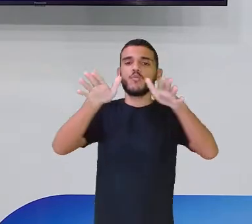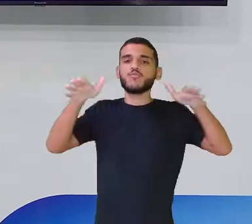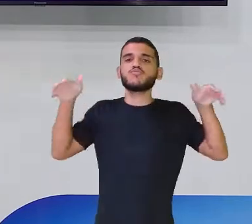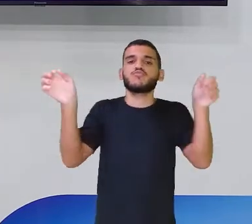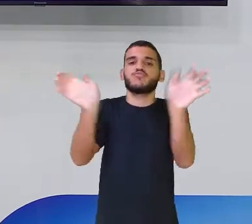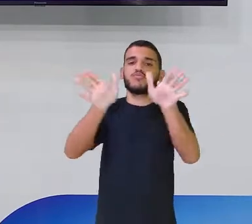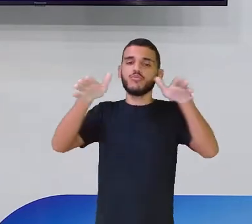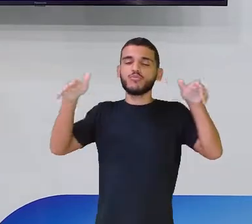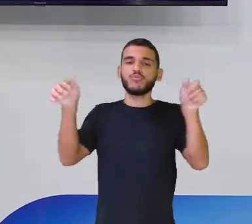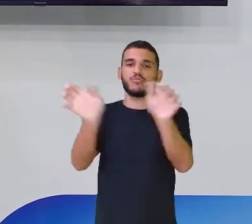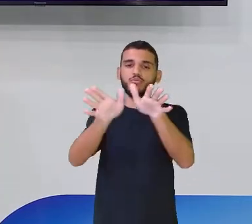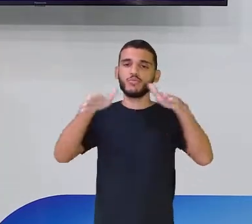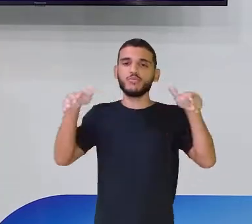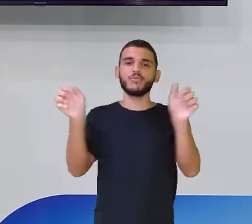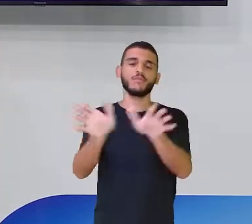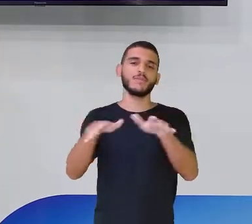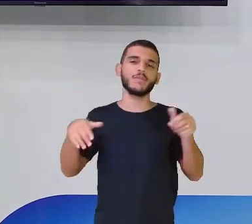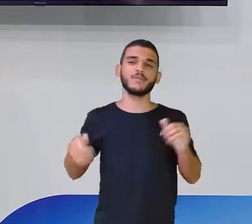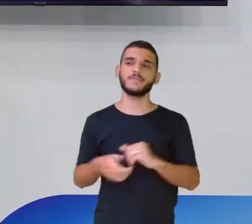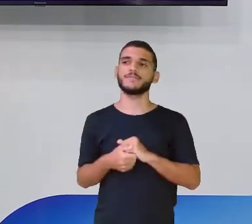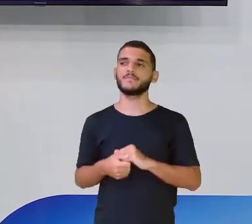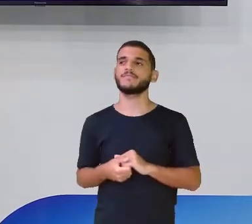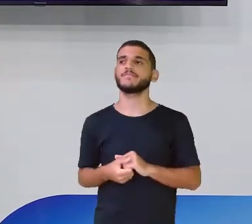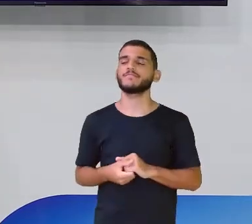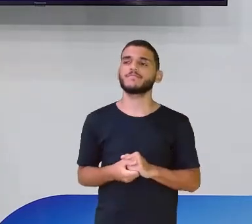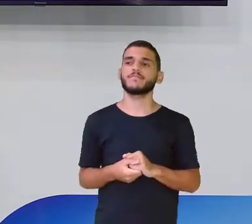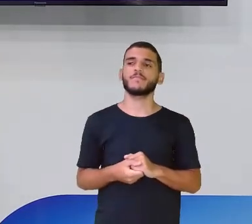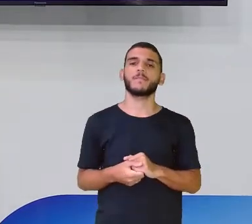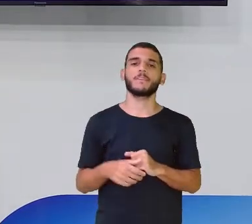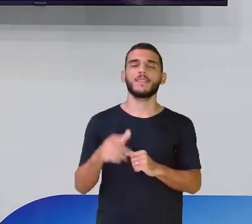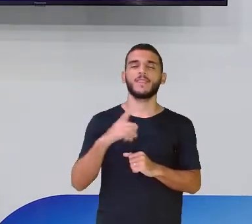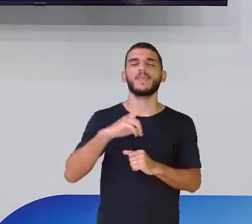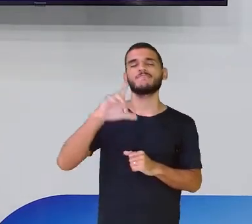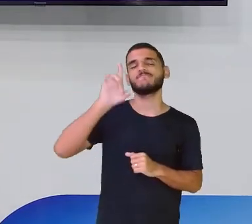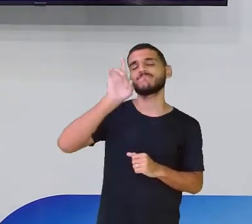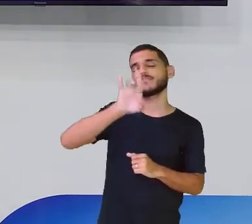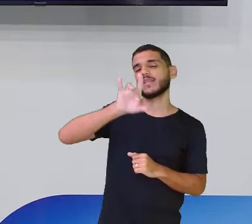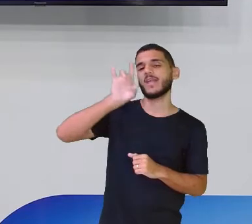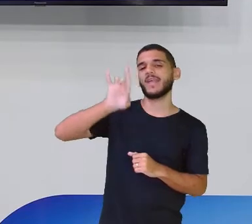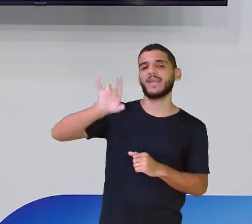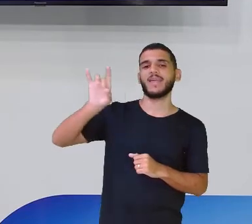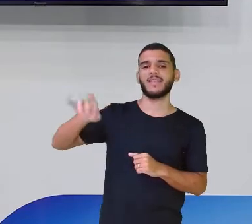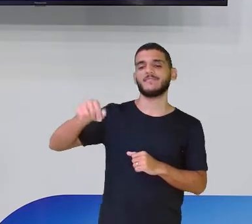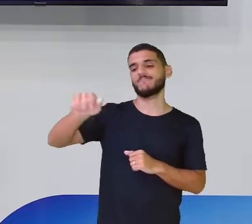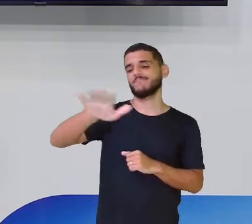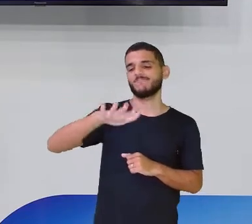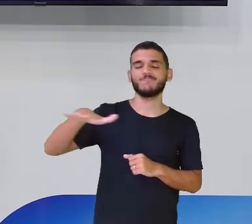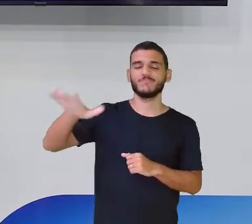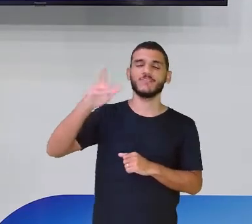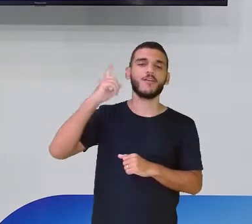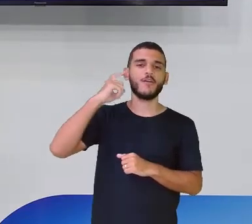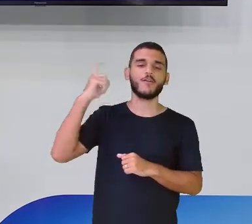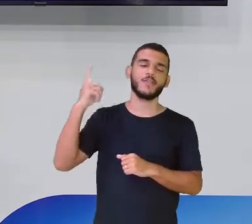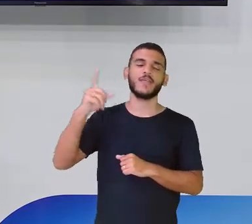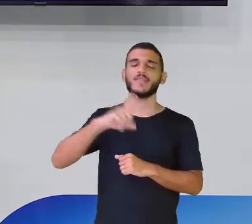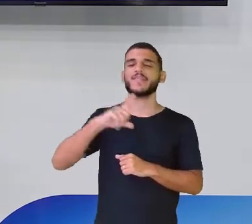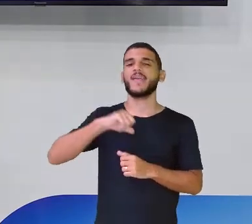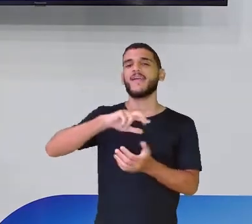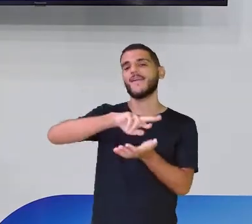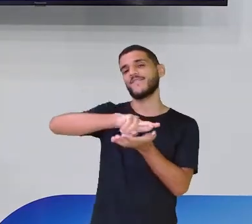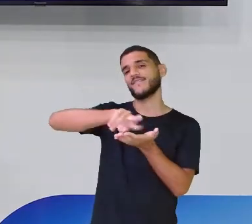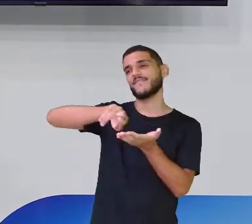existem, mesmo no ambiente urbano. Verdade. Então, cada paisagem sonora, ela vai ser composta por diversos